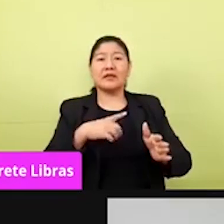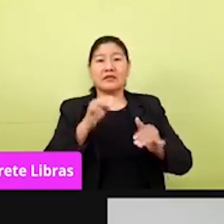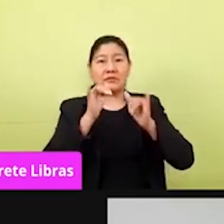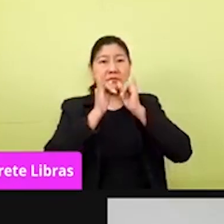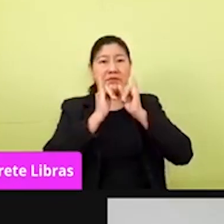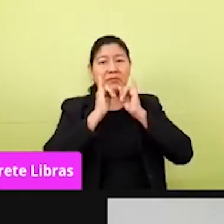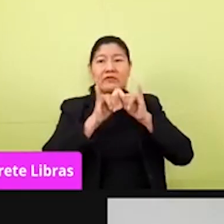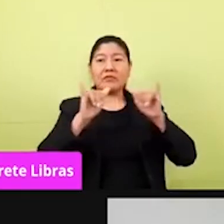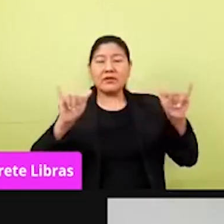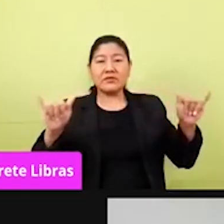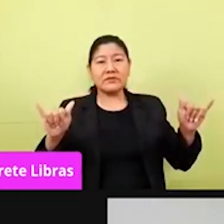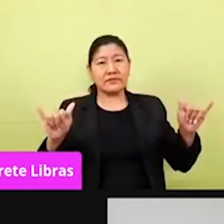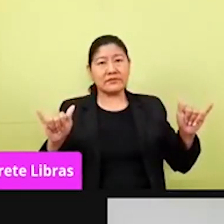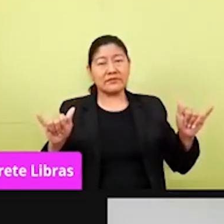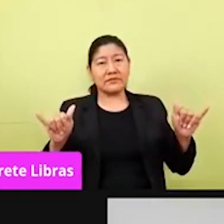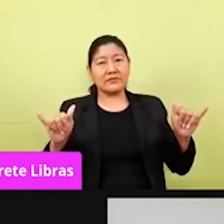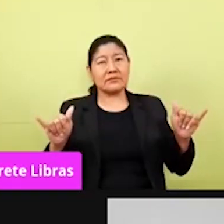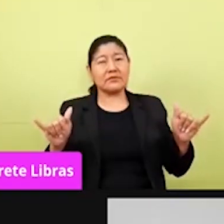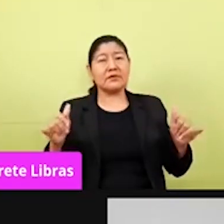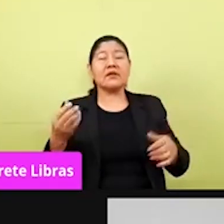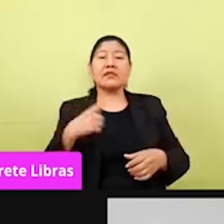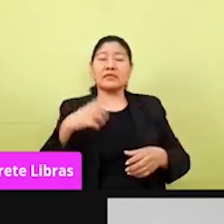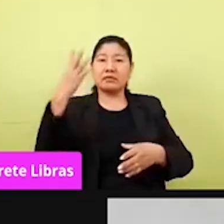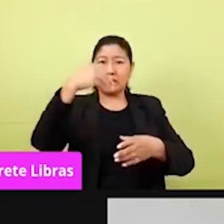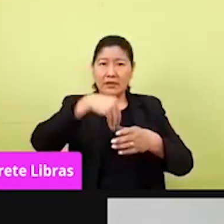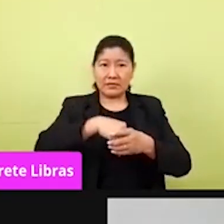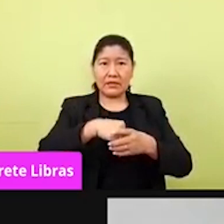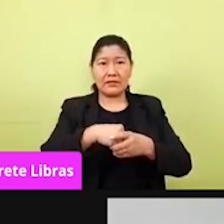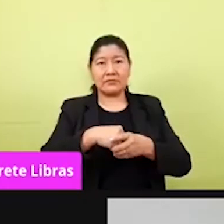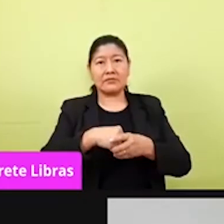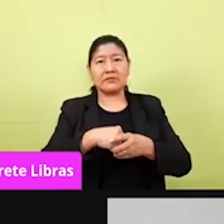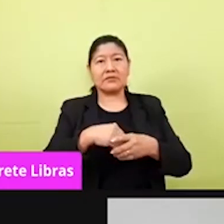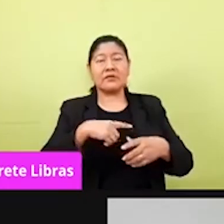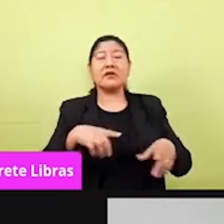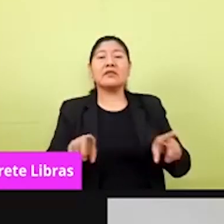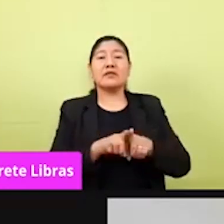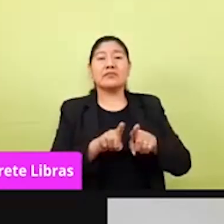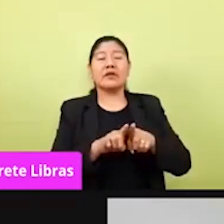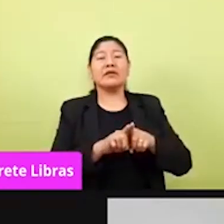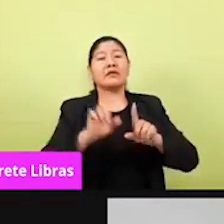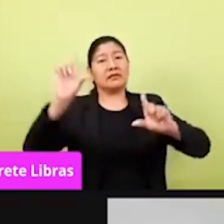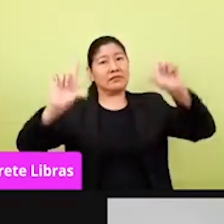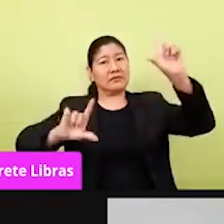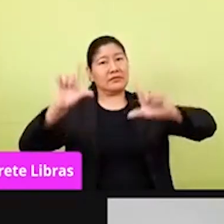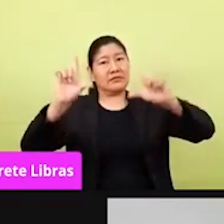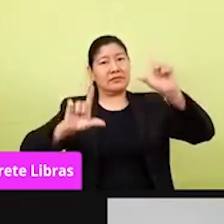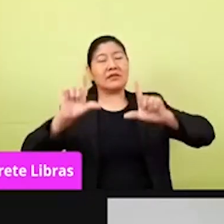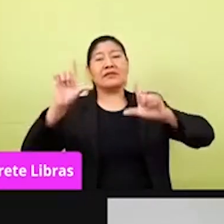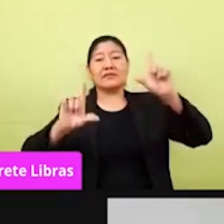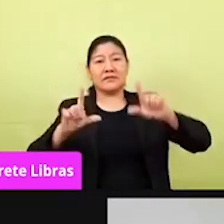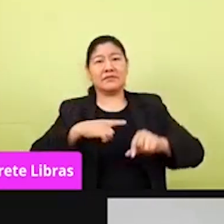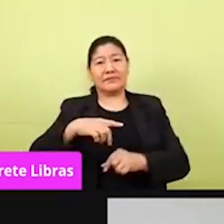informativo, né? Que está rodando aí no canal Reme, no 4.2. Então, quem